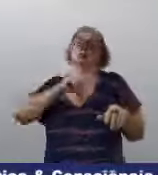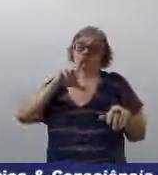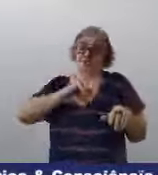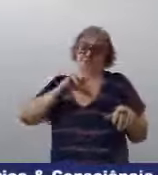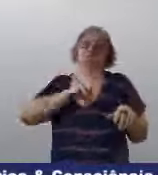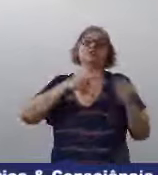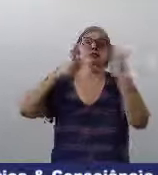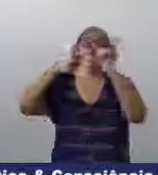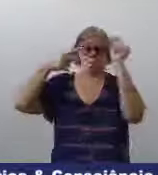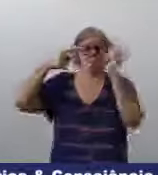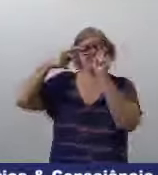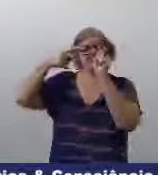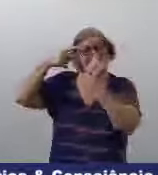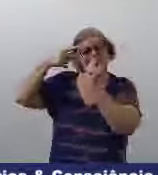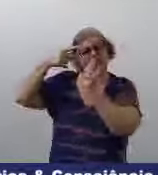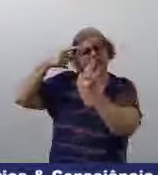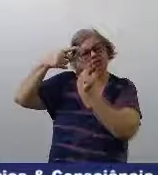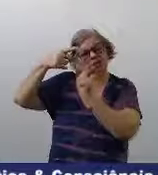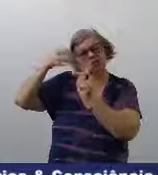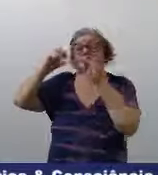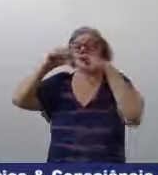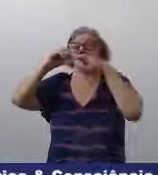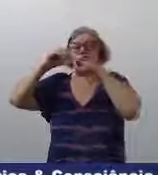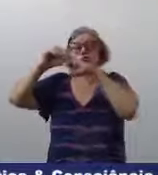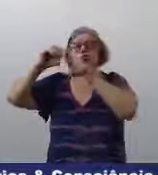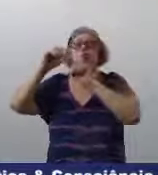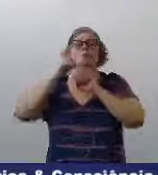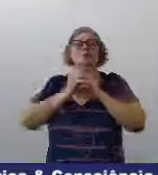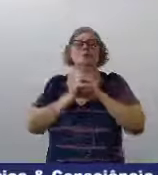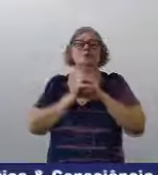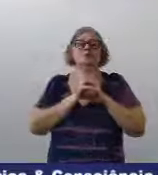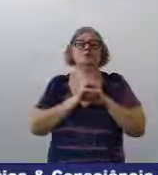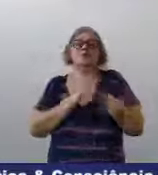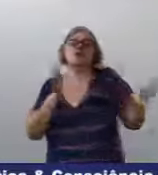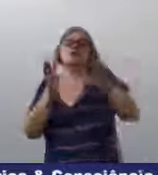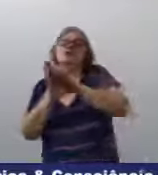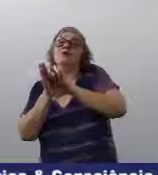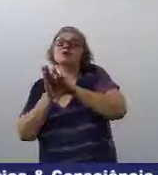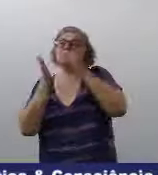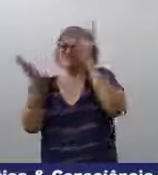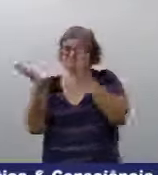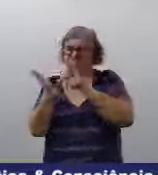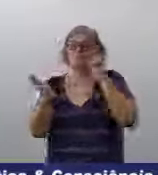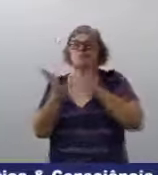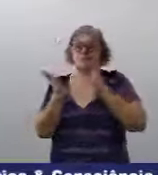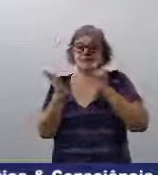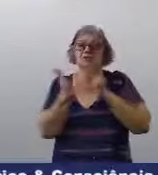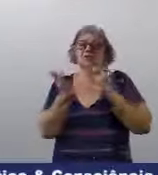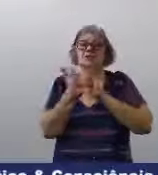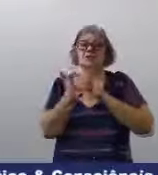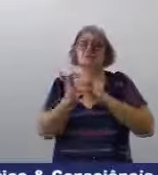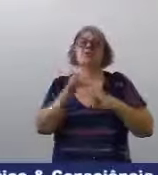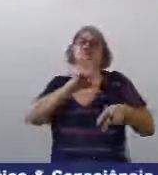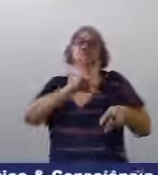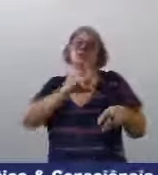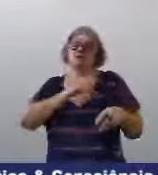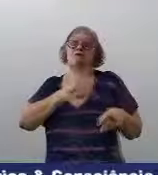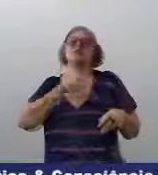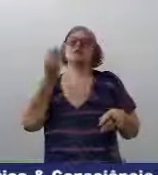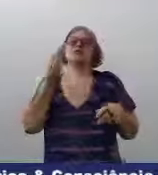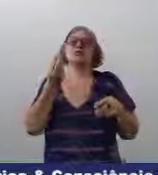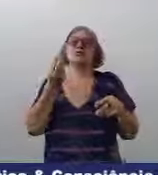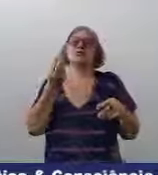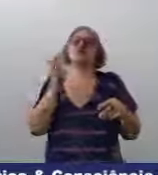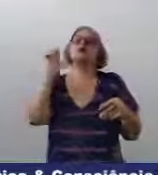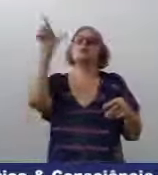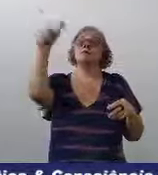responder. Existem certas partículas atômicas que só passam a ser reais, que só